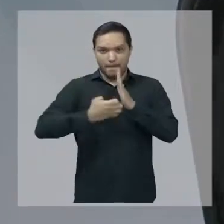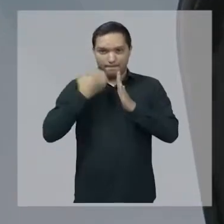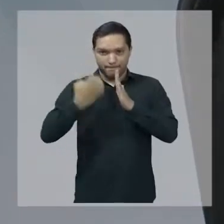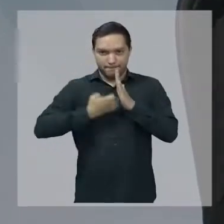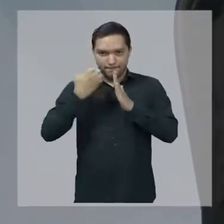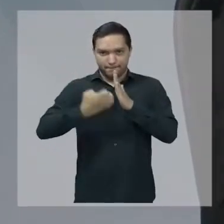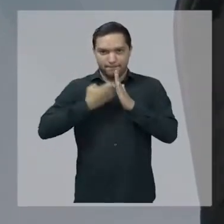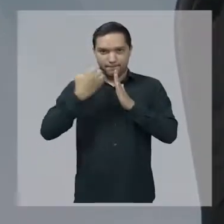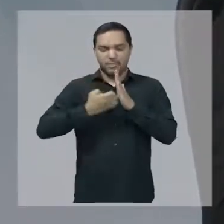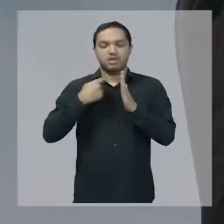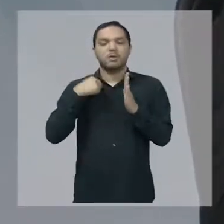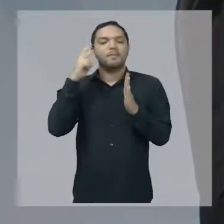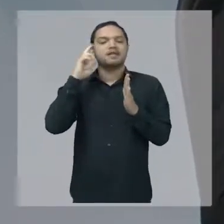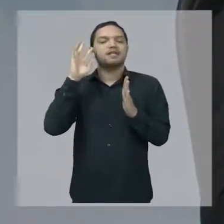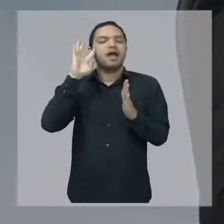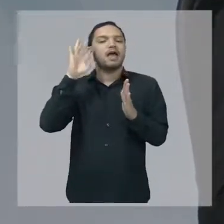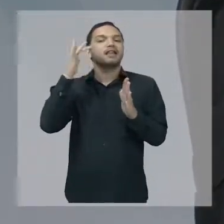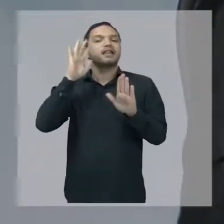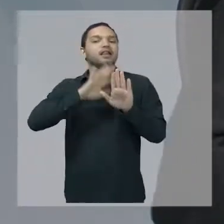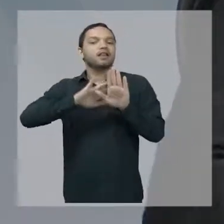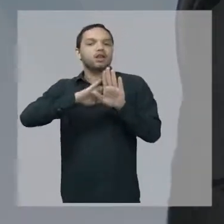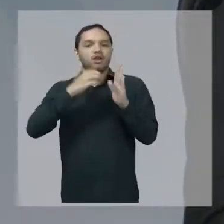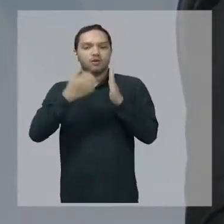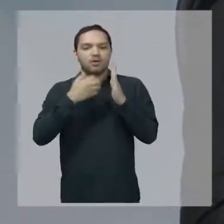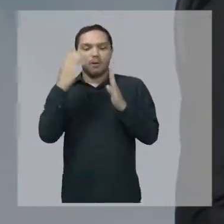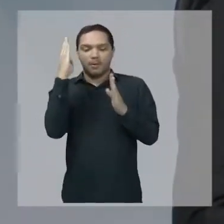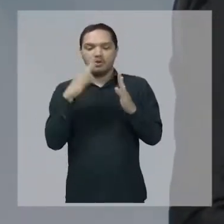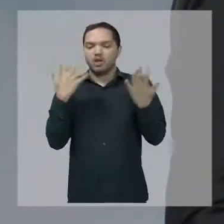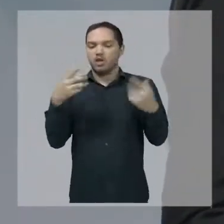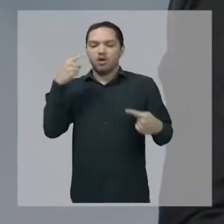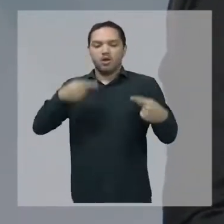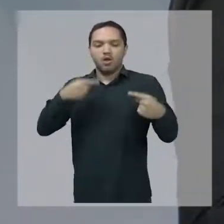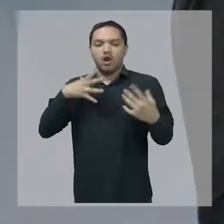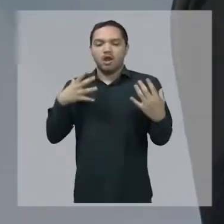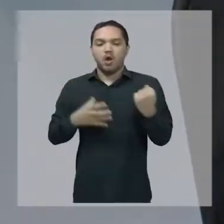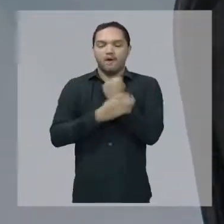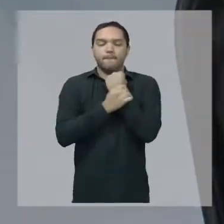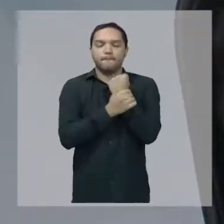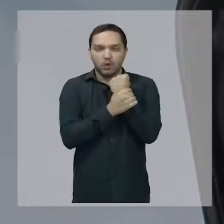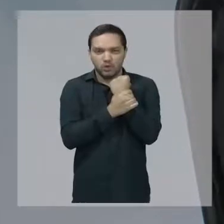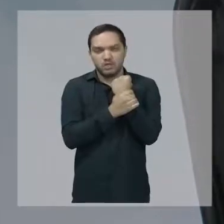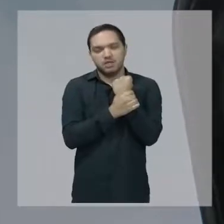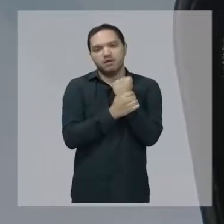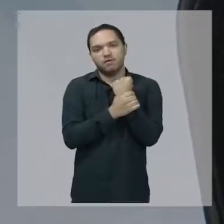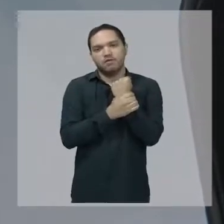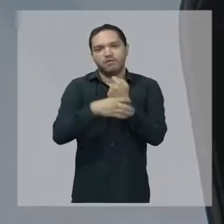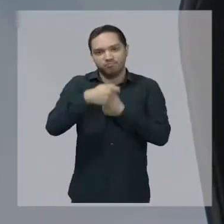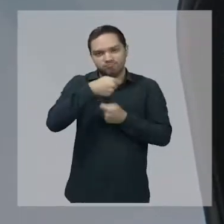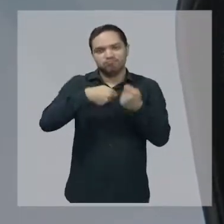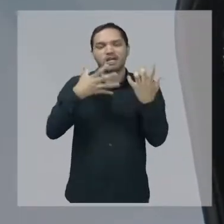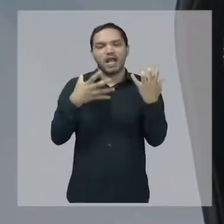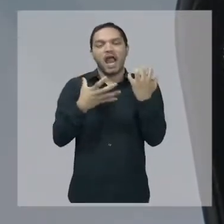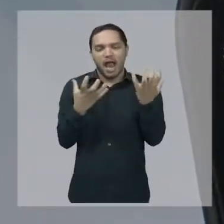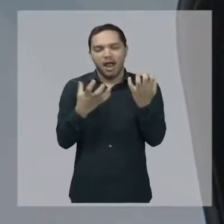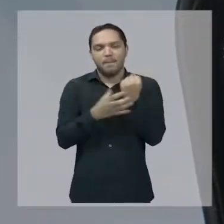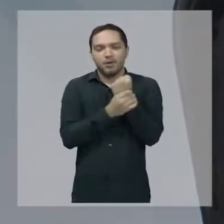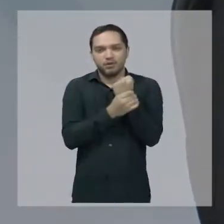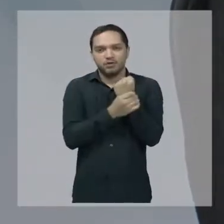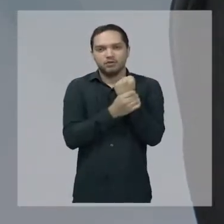empresário, isso é uma ideia corporativista. O empresário brasileiro, ele não quer concorrer. Ele quer proteção. E protege. Então, você se lembra